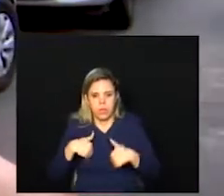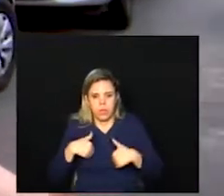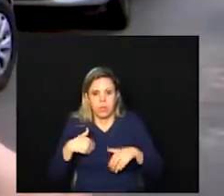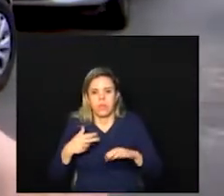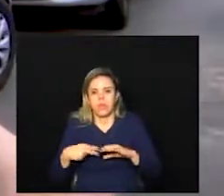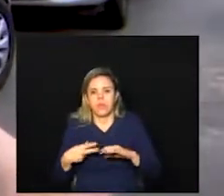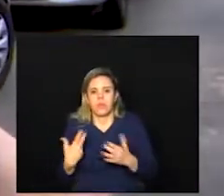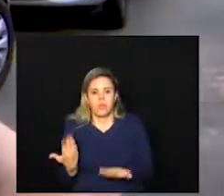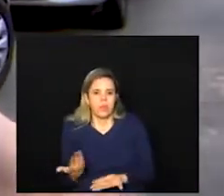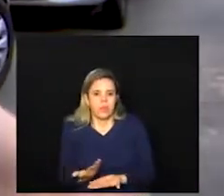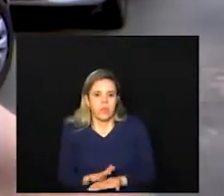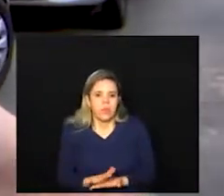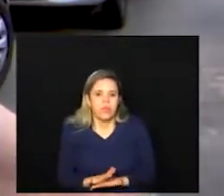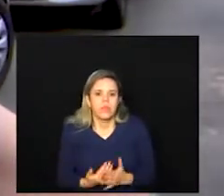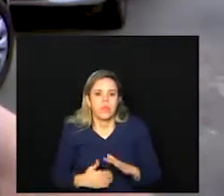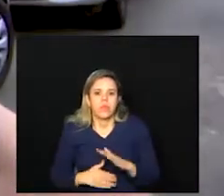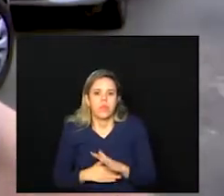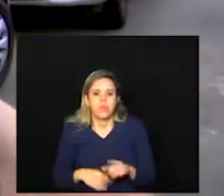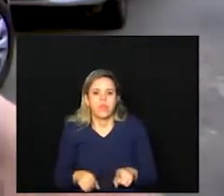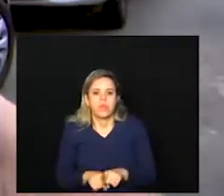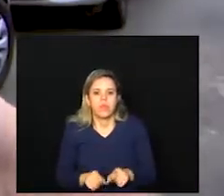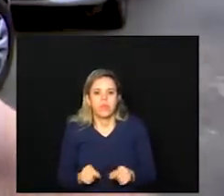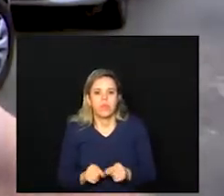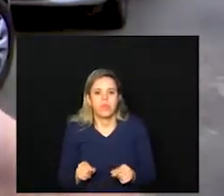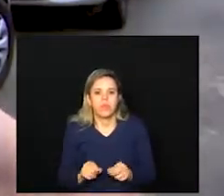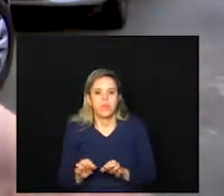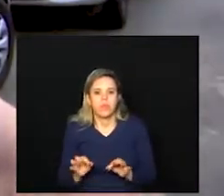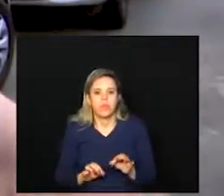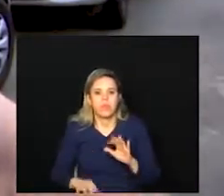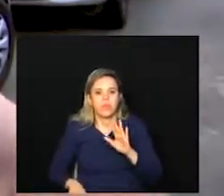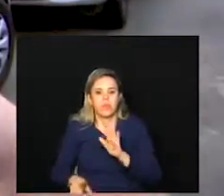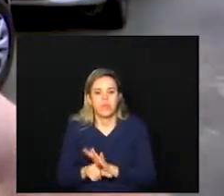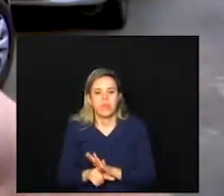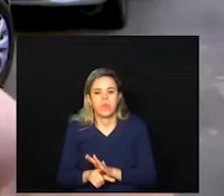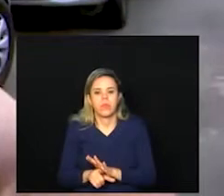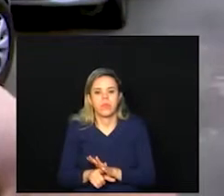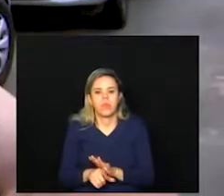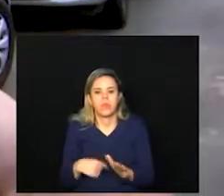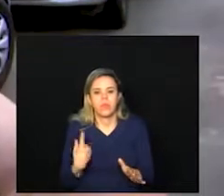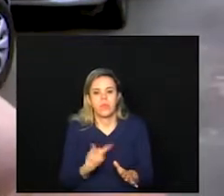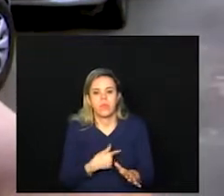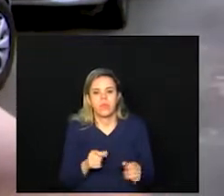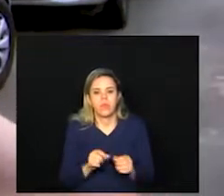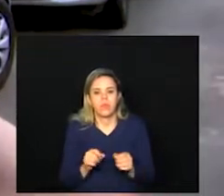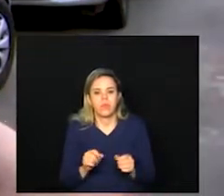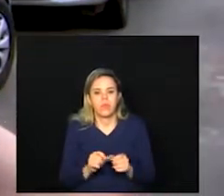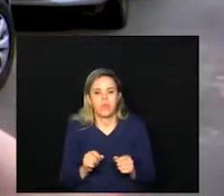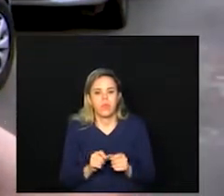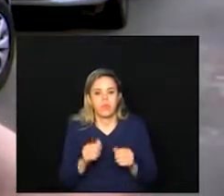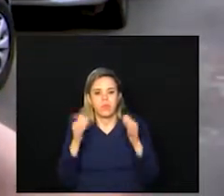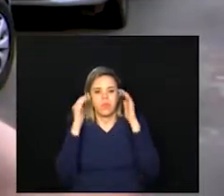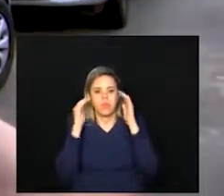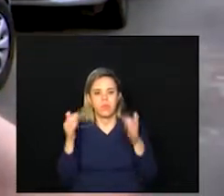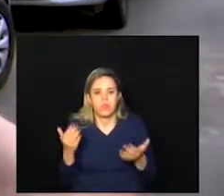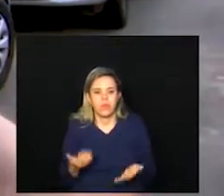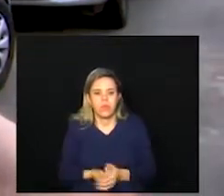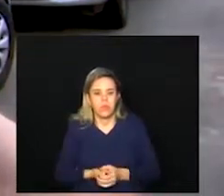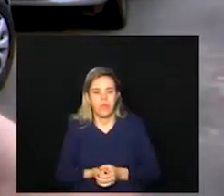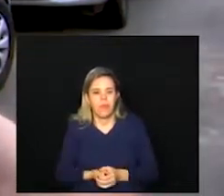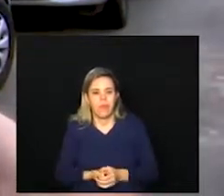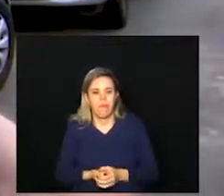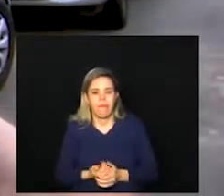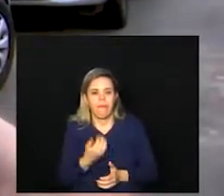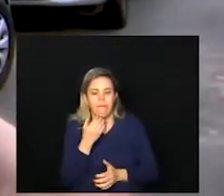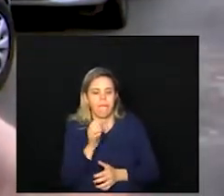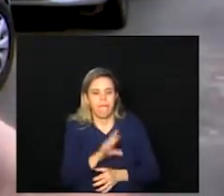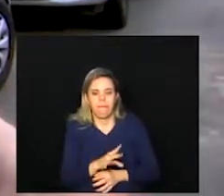e nós, a Câmara Municipal, como legislador, que fazemos leis e fazemos com que ela seja cumprida, não só